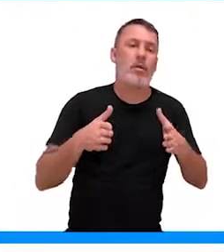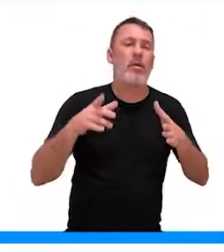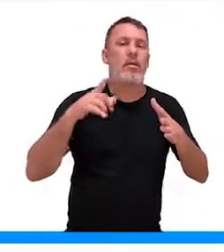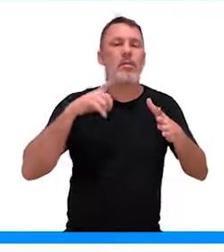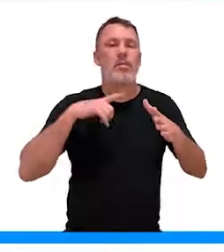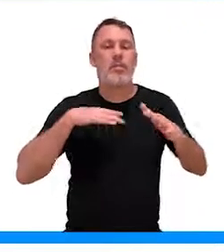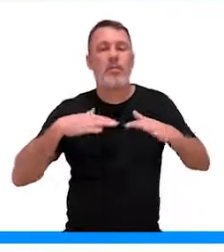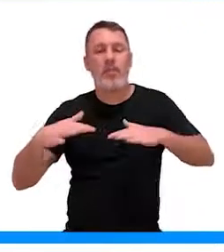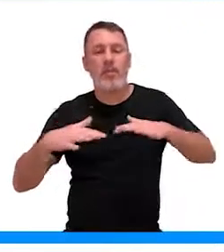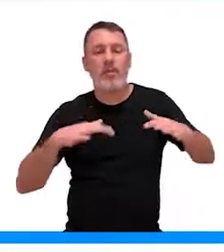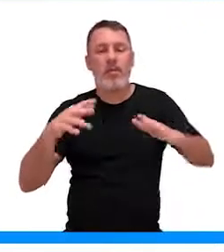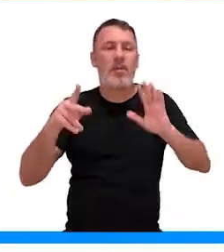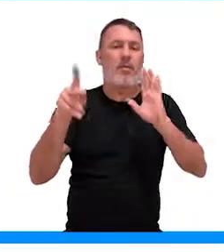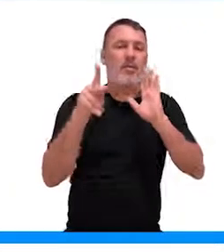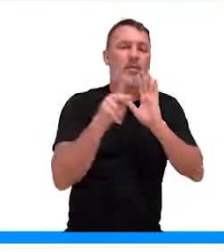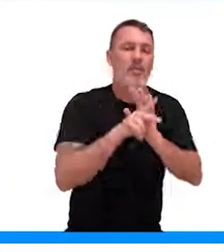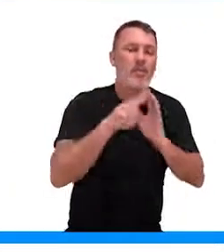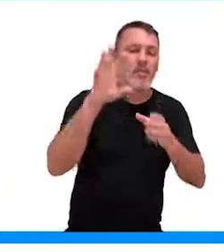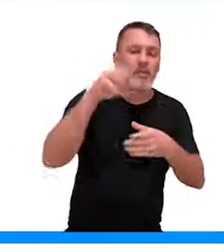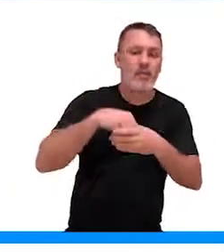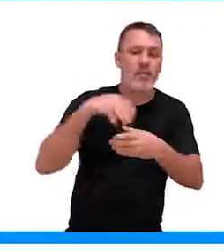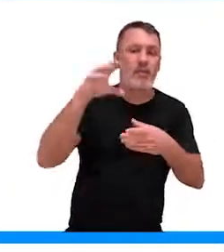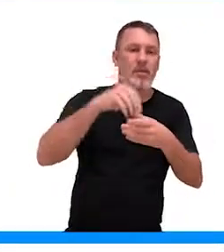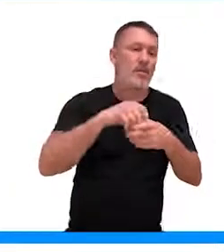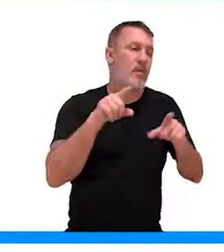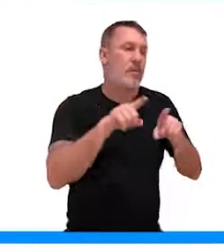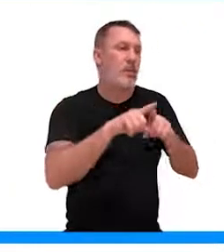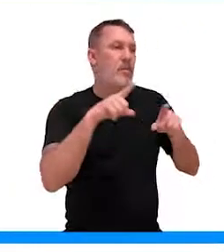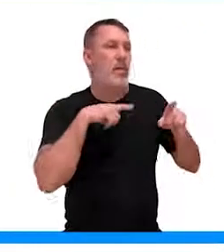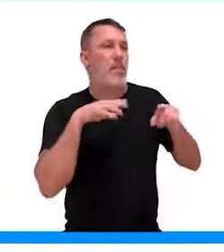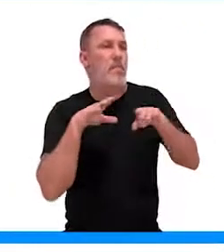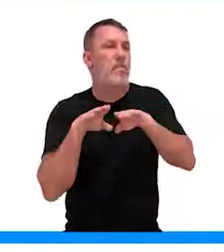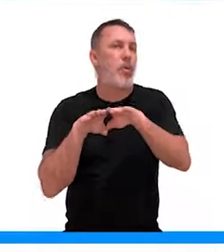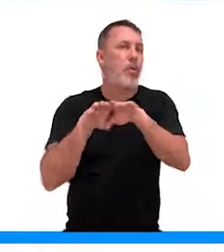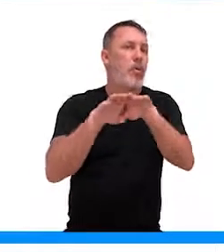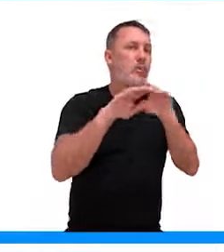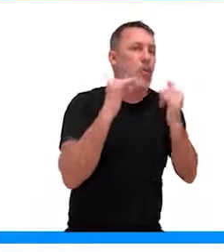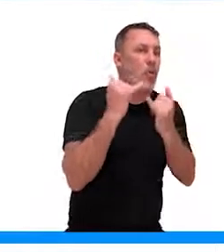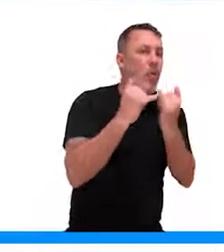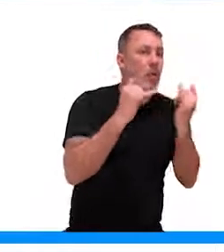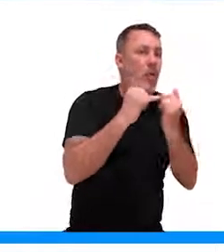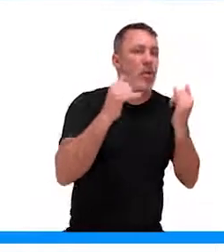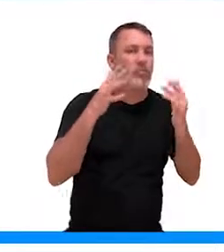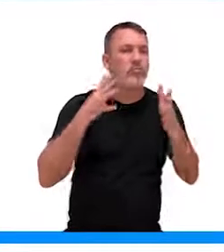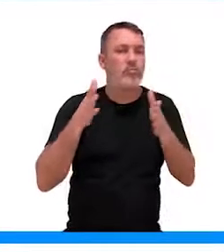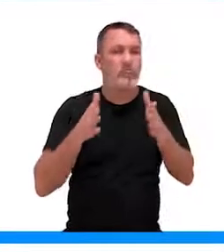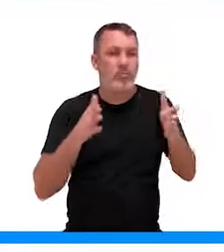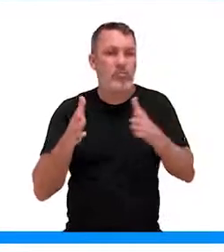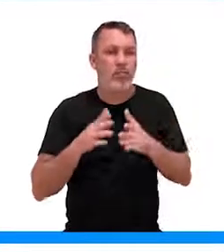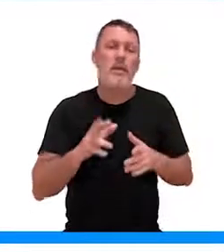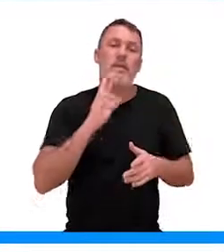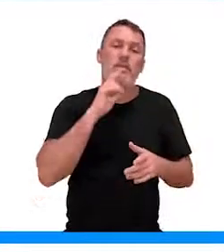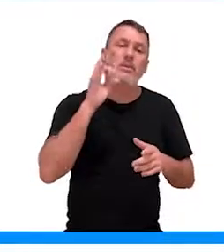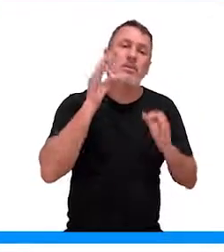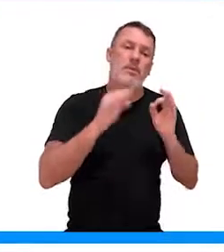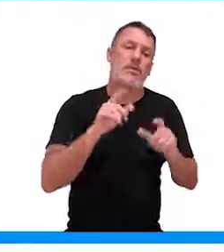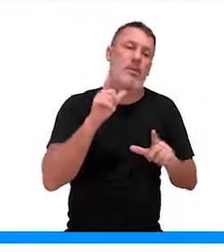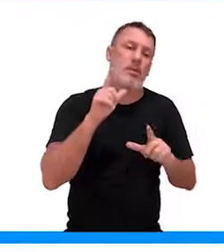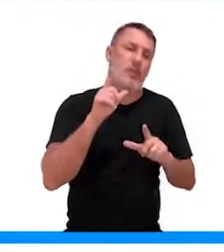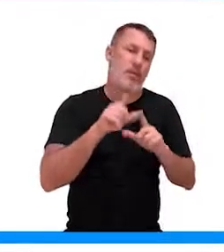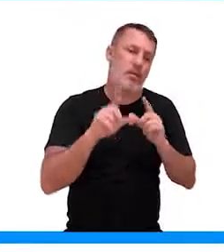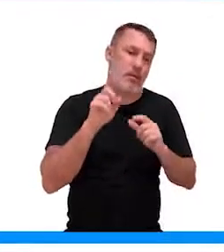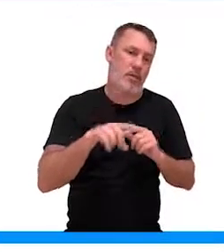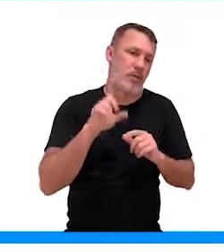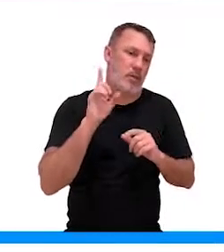dinâmicas únicas, específicas e mais proporcionais, regulares, fluviais. A resposta correta é